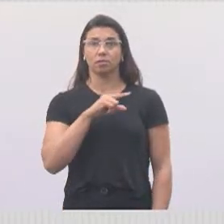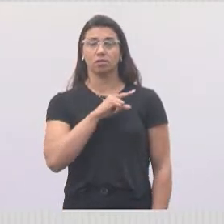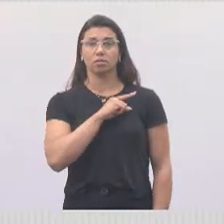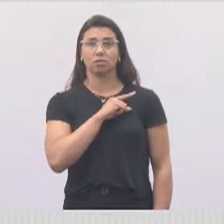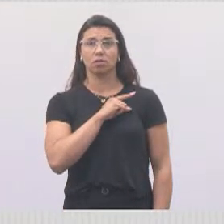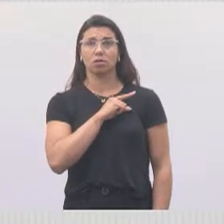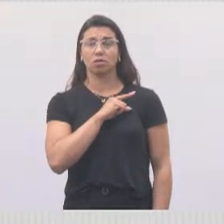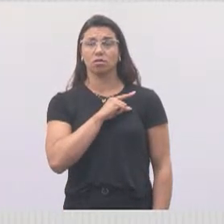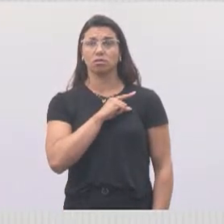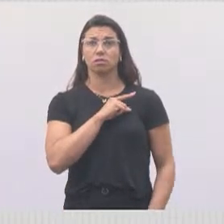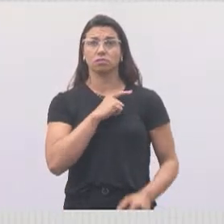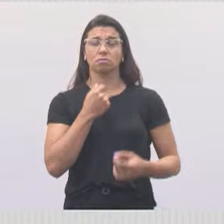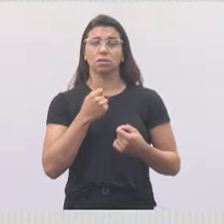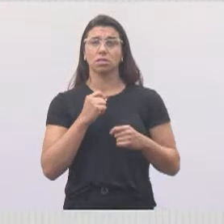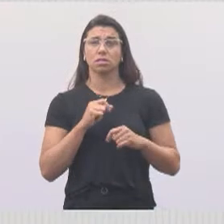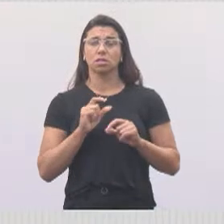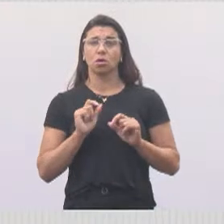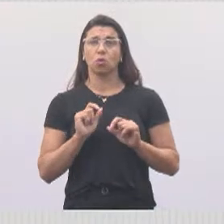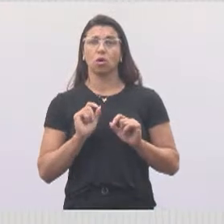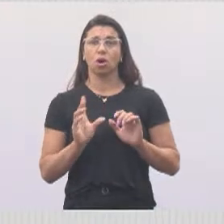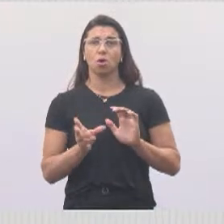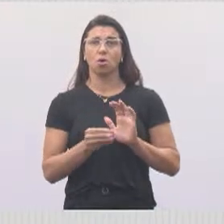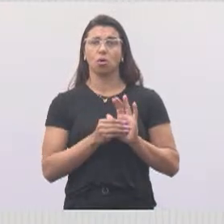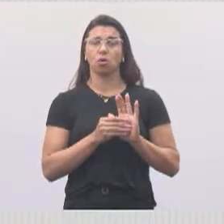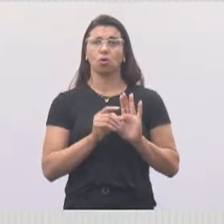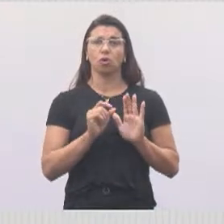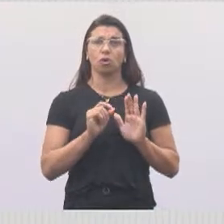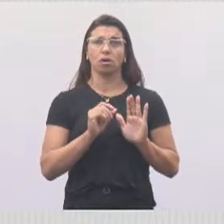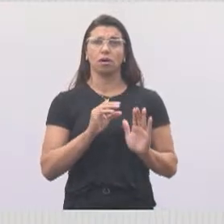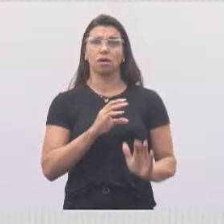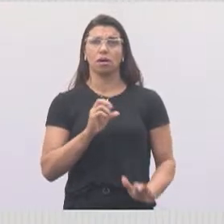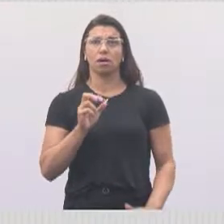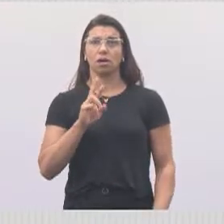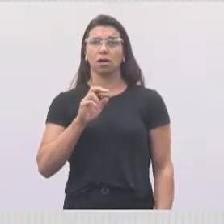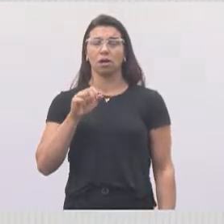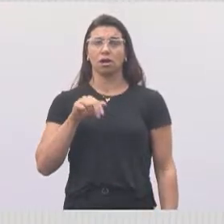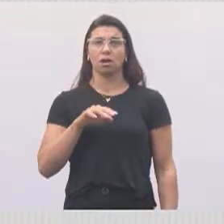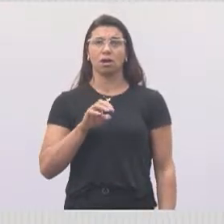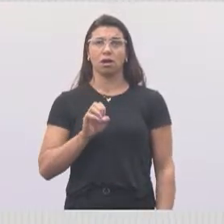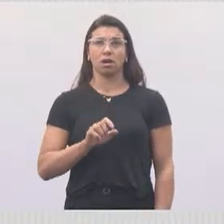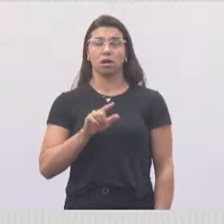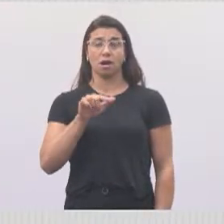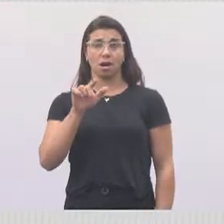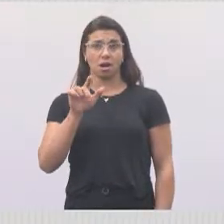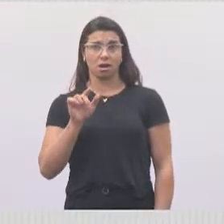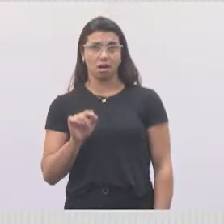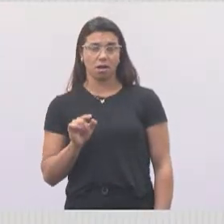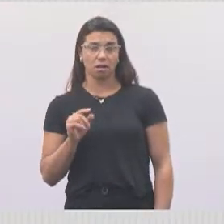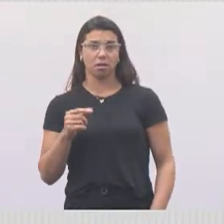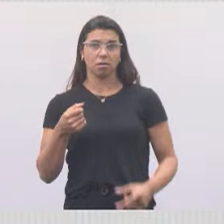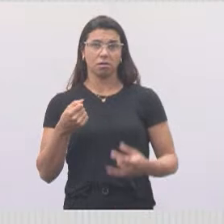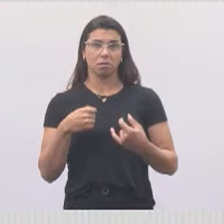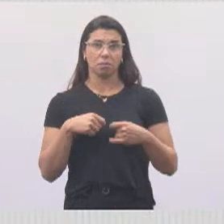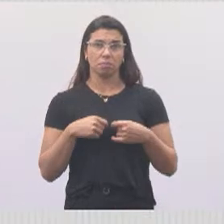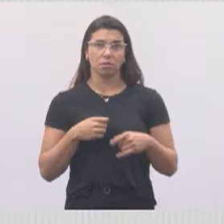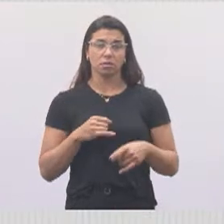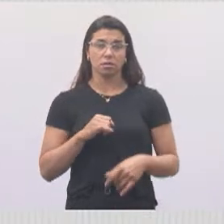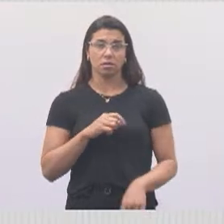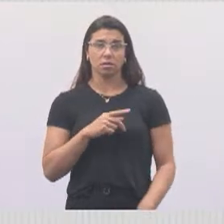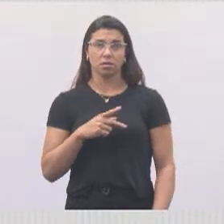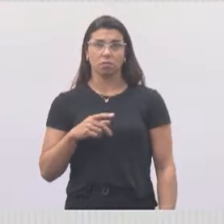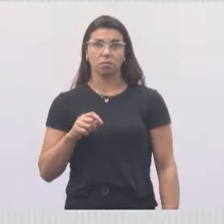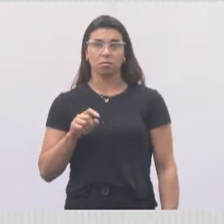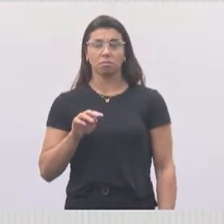que seja colocado nos carnês do IPTU a forma de quem